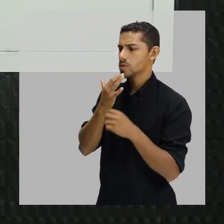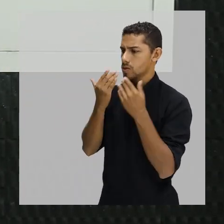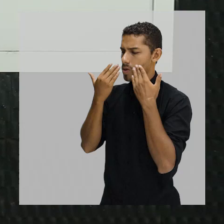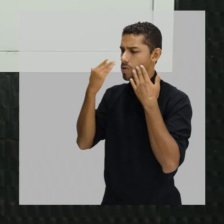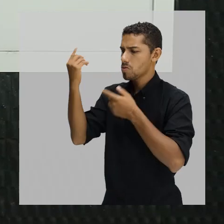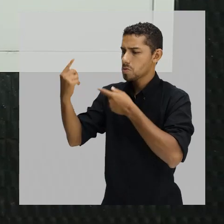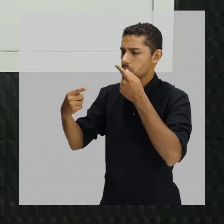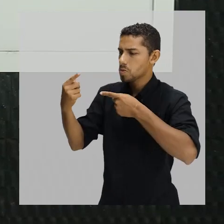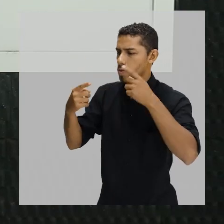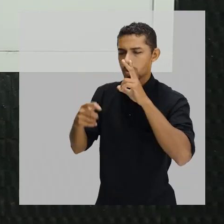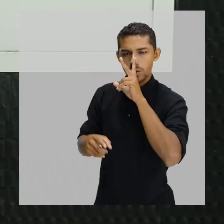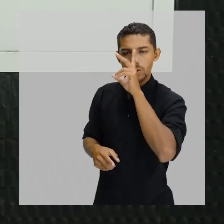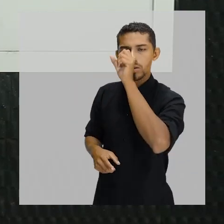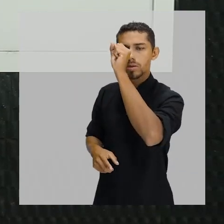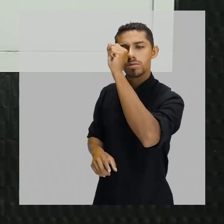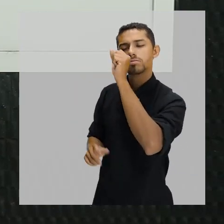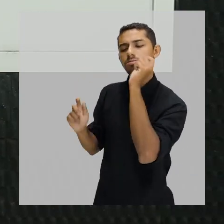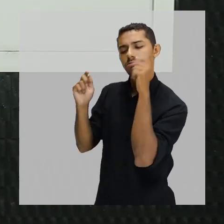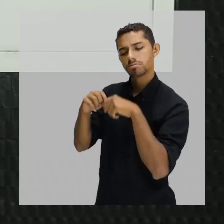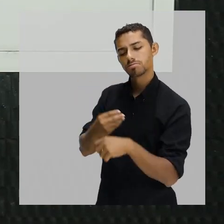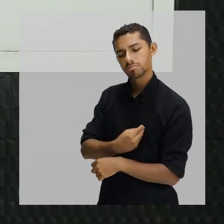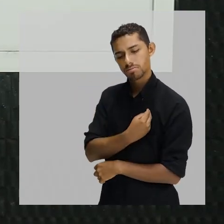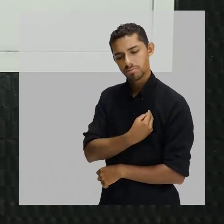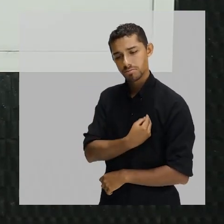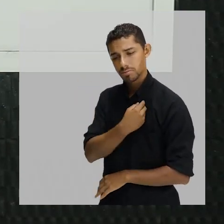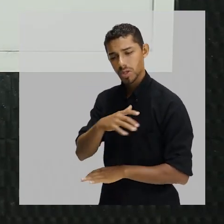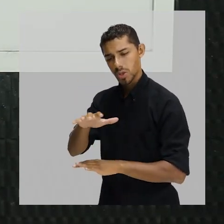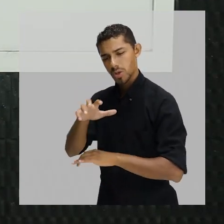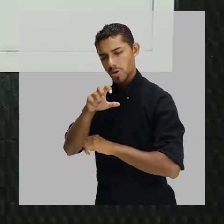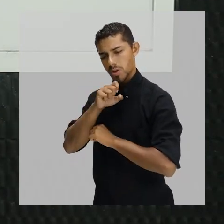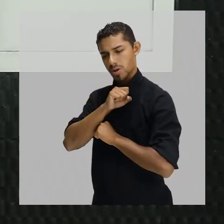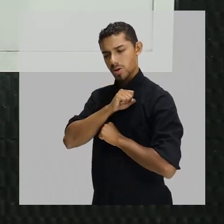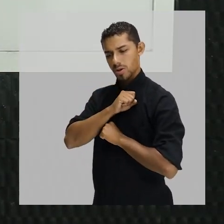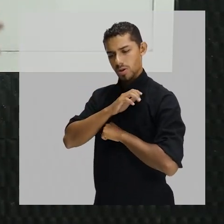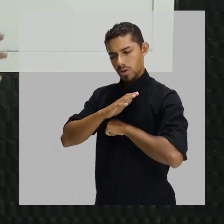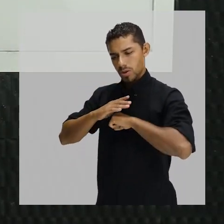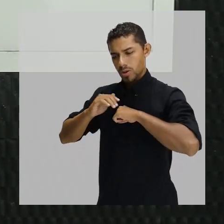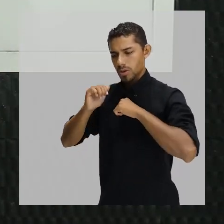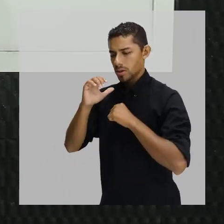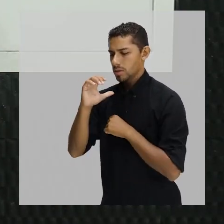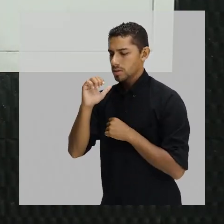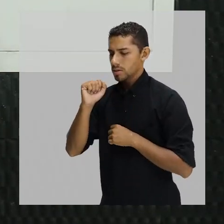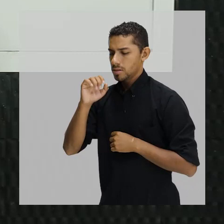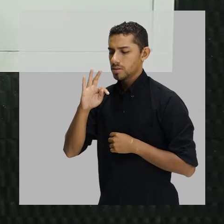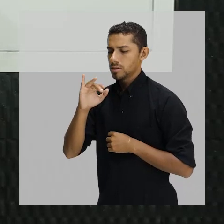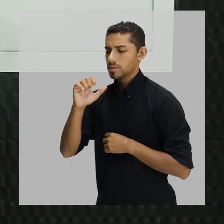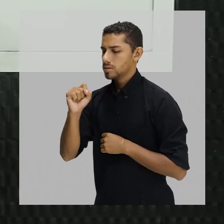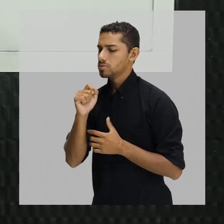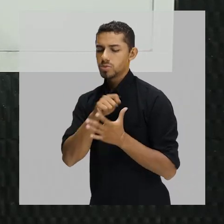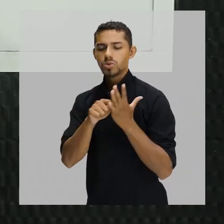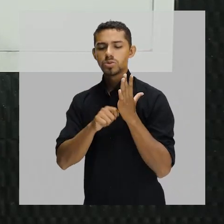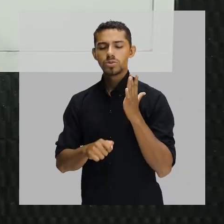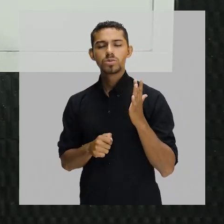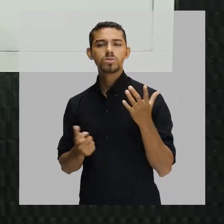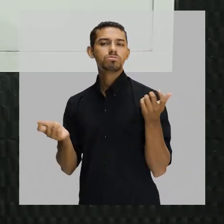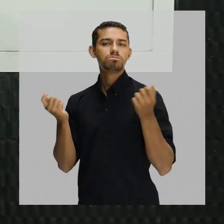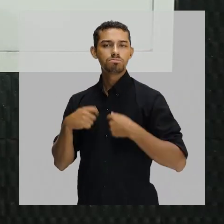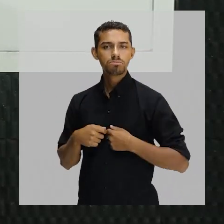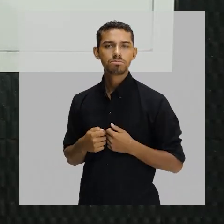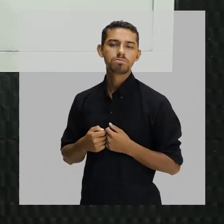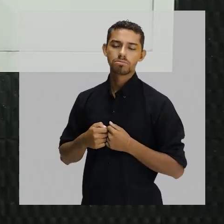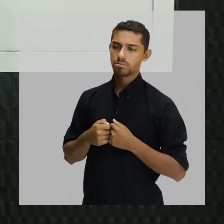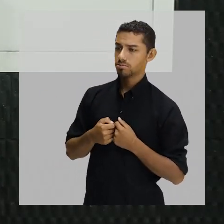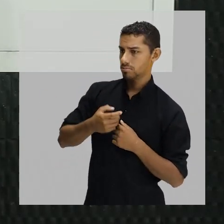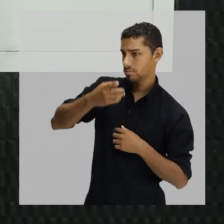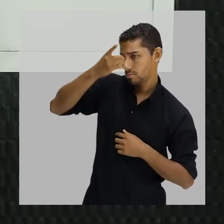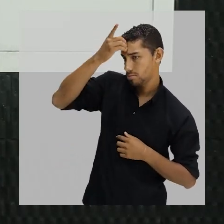fortemente. Tá? Ela tem uma presença cativa em muitos escritos de Hegel, por exemplo, de Marx, por exemplo, onde você tem